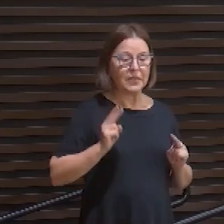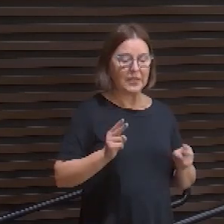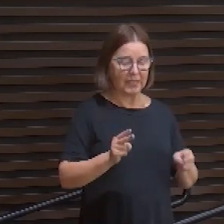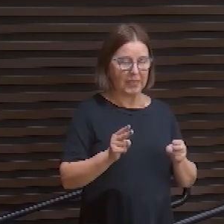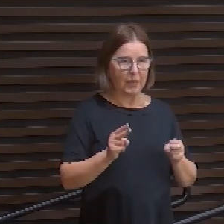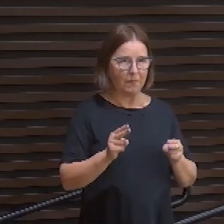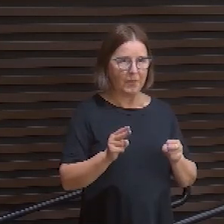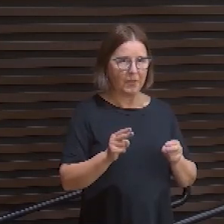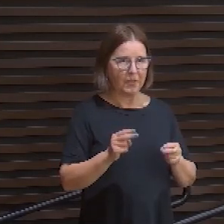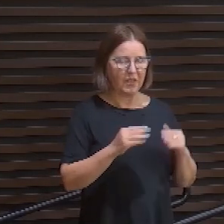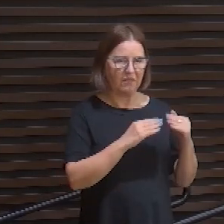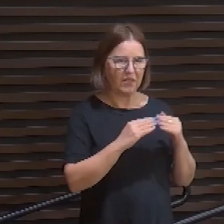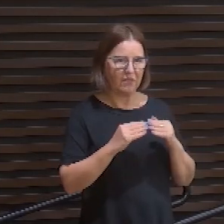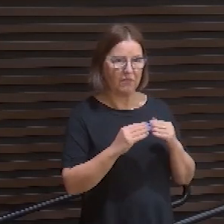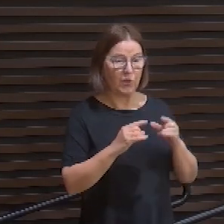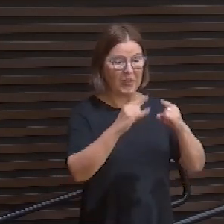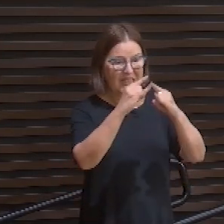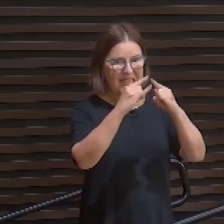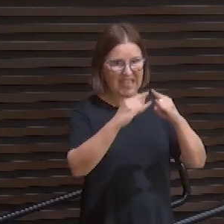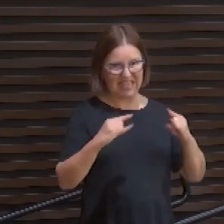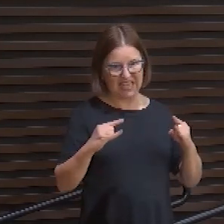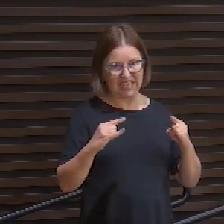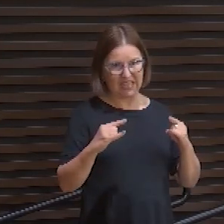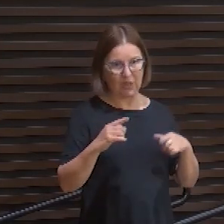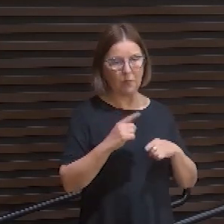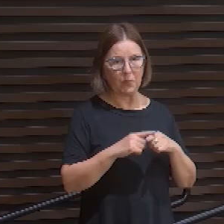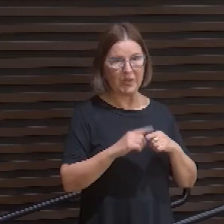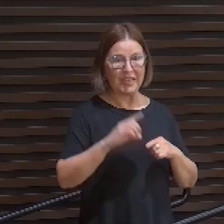móvel, não um Deus